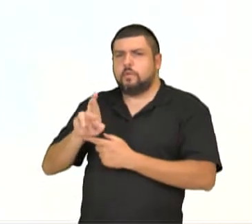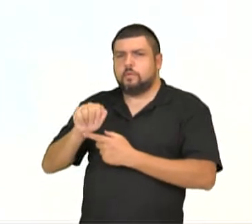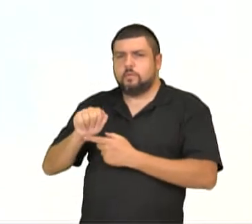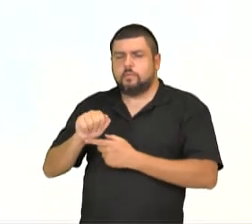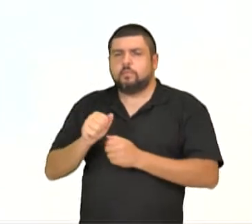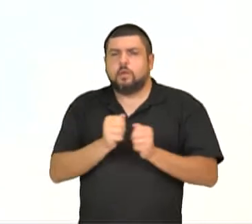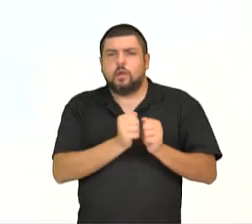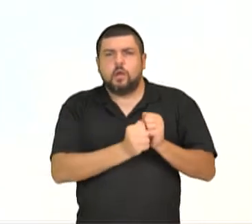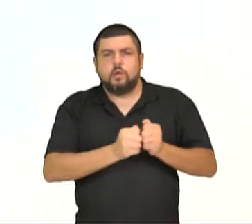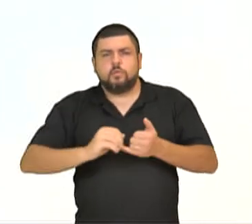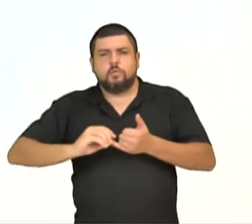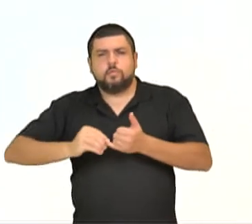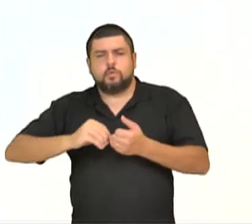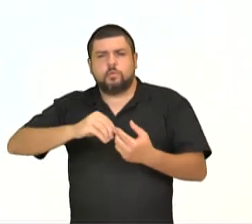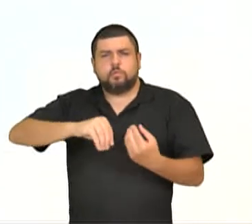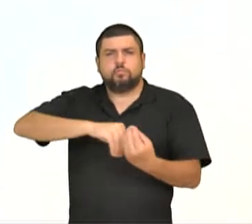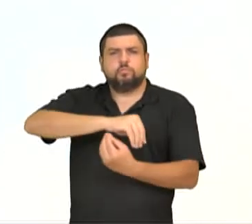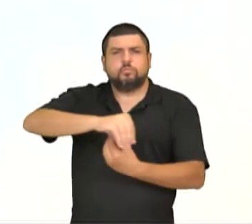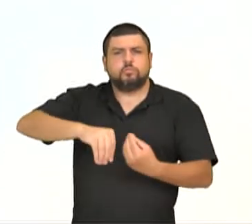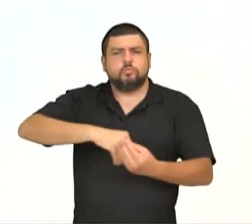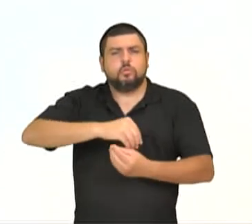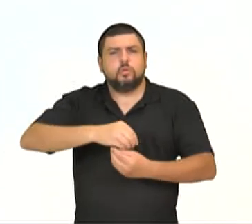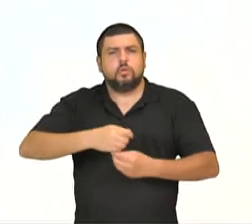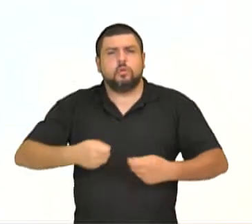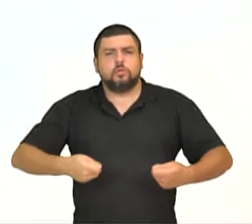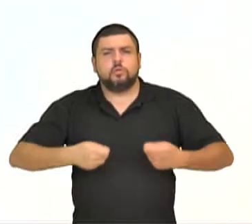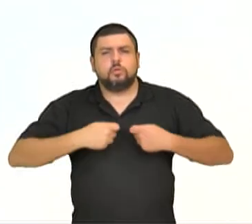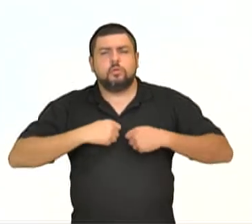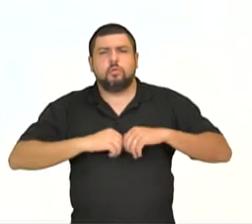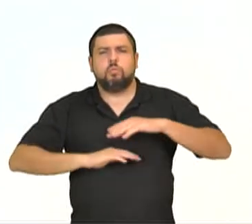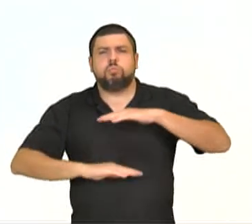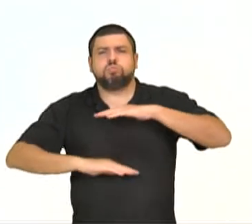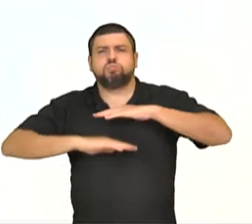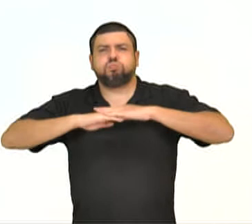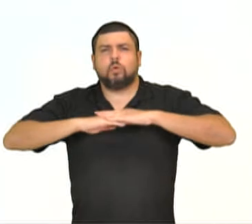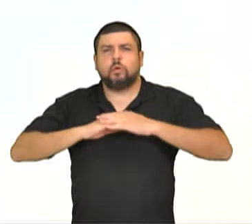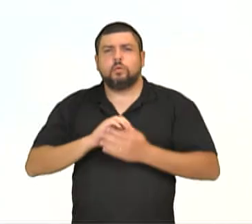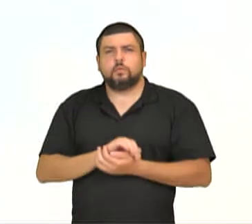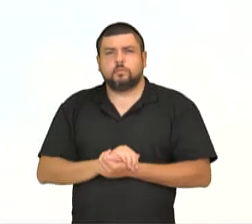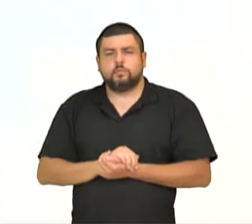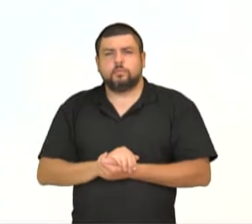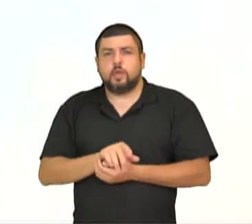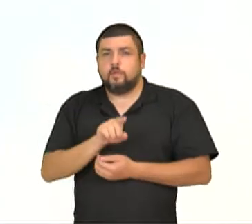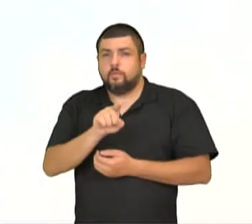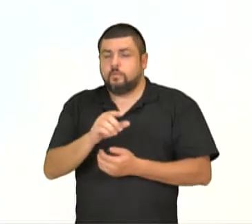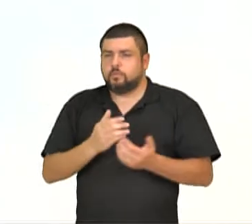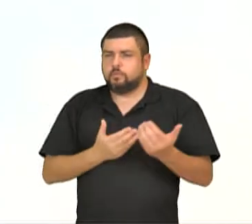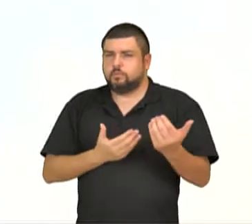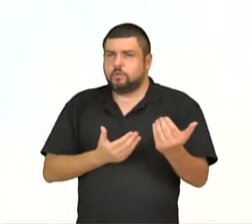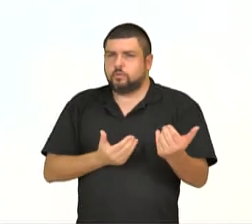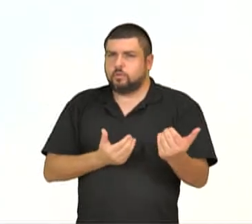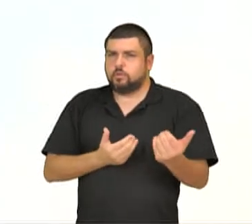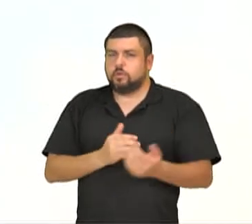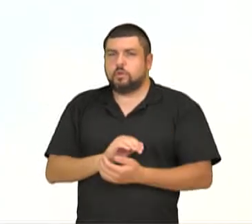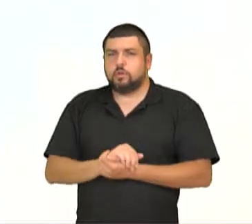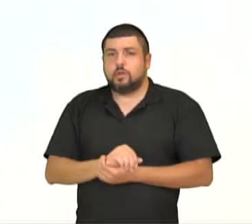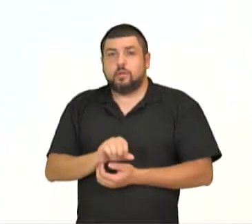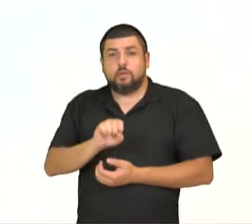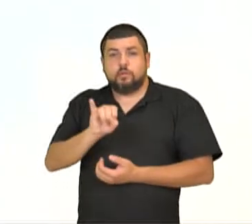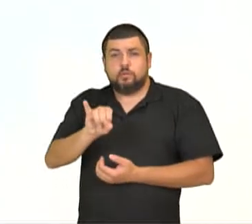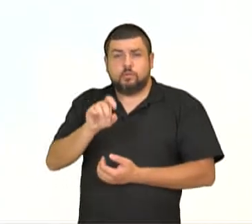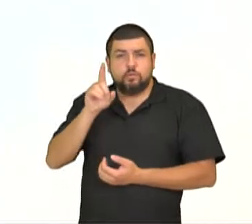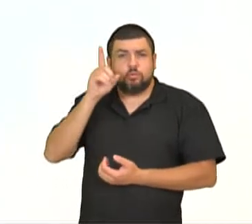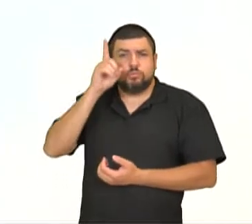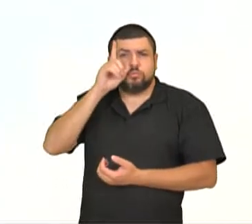feijão ajuda na saciedade, ou seja, você que é um adolescente, se você comer, né, na sua